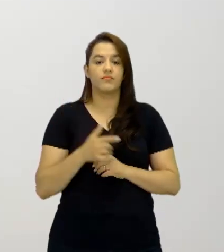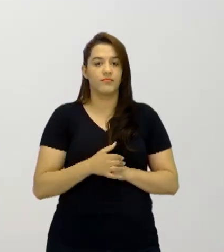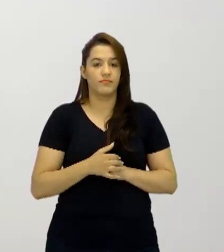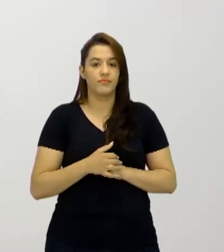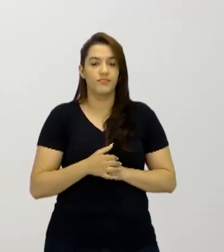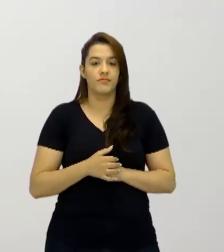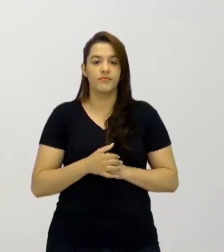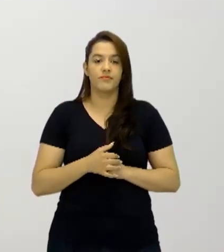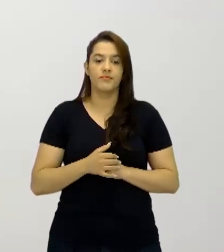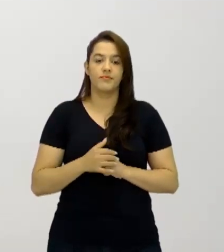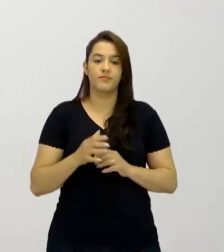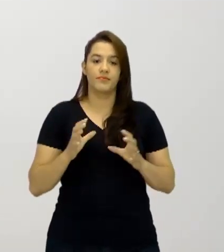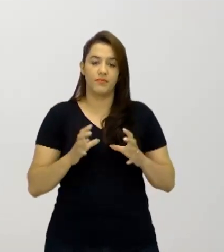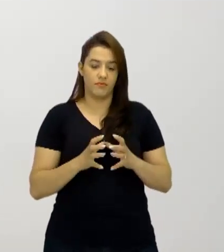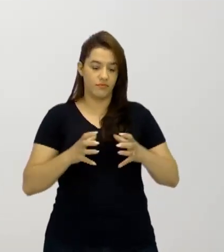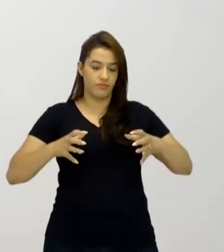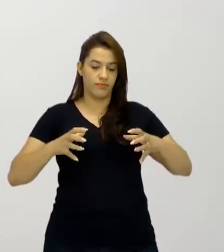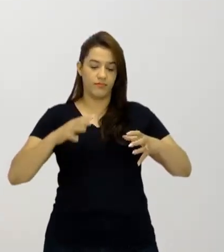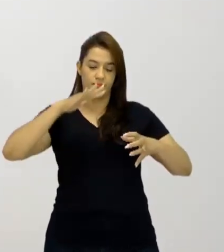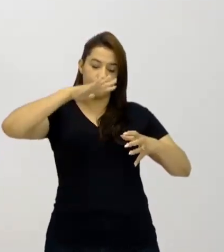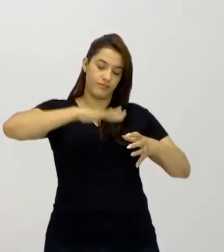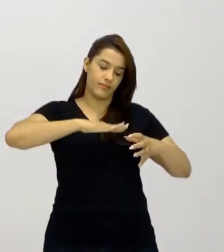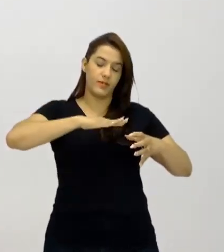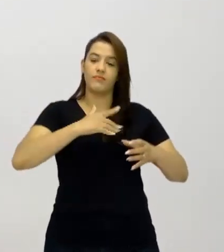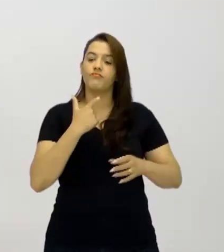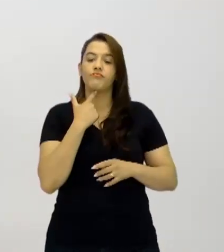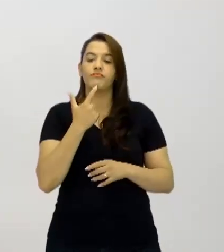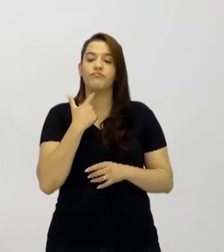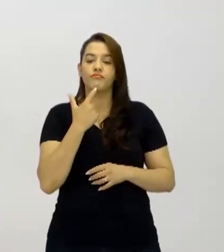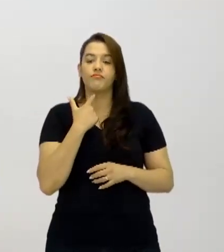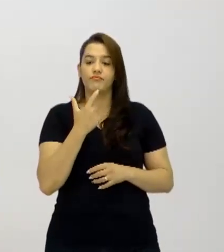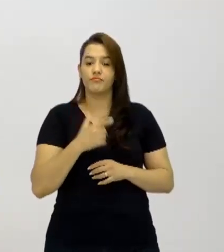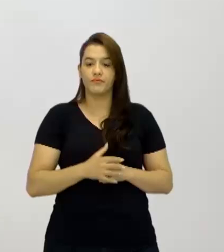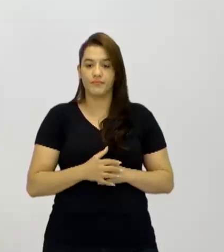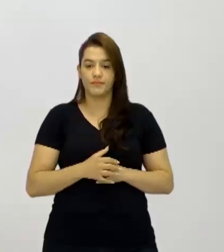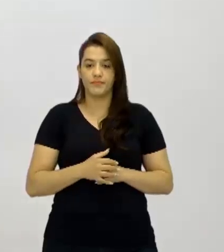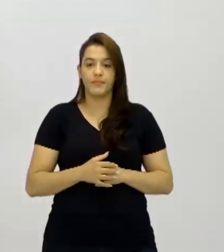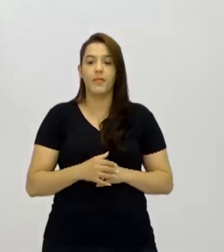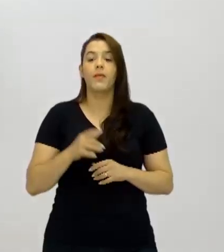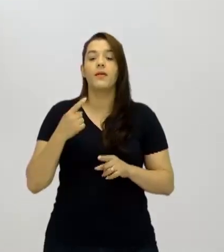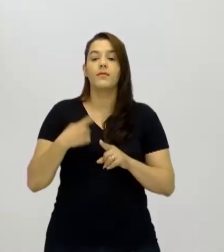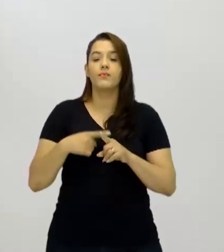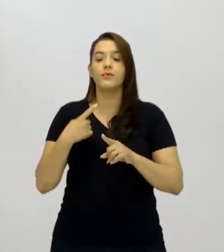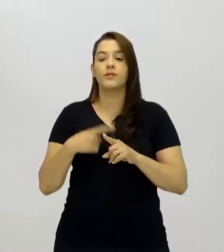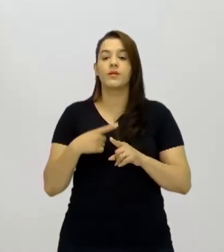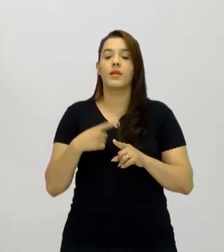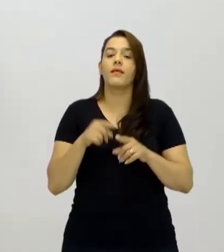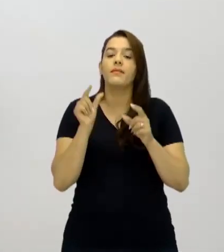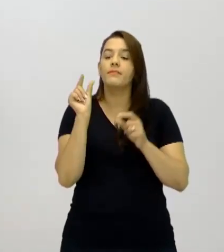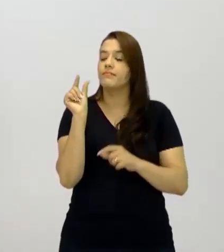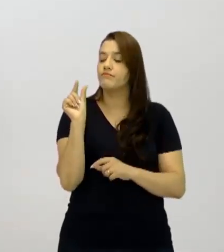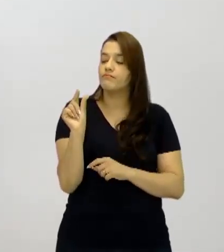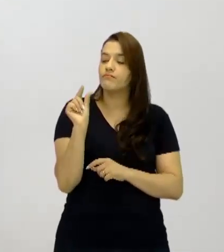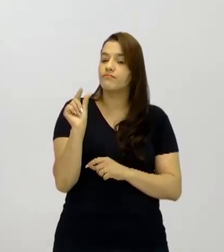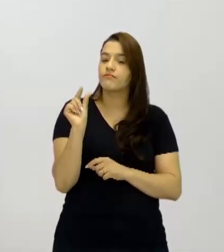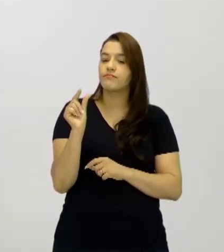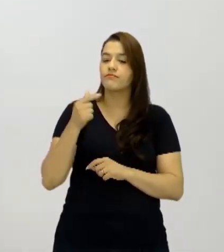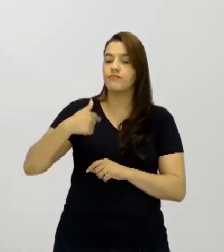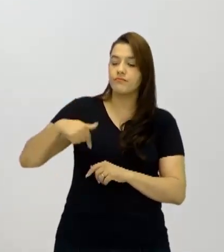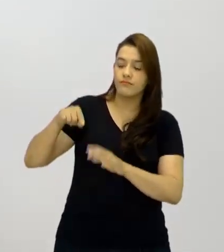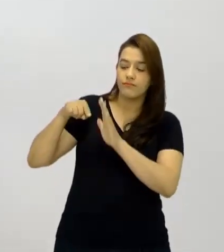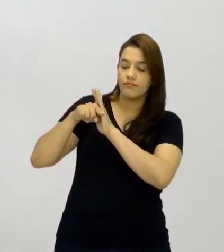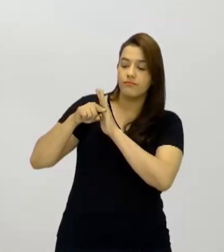nos polos, e um pouquinho mais gordinha no Equador. A gente não ia perceber isso. Porque essa diferença é pequena para a nossa